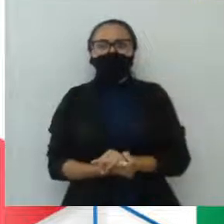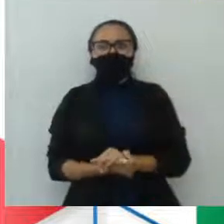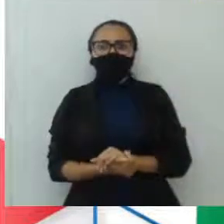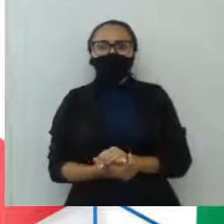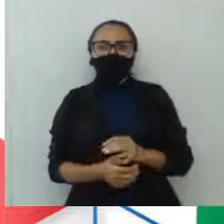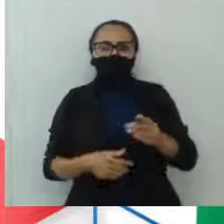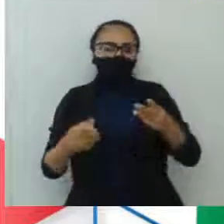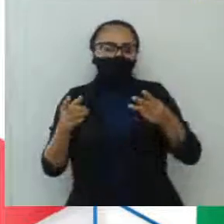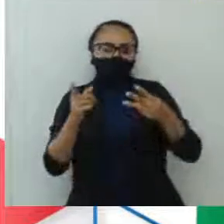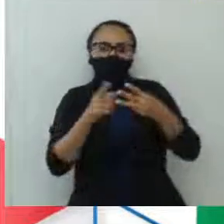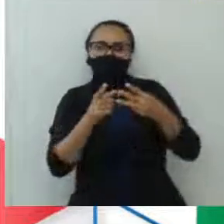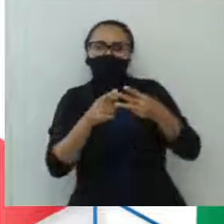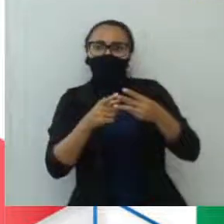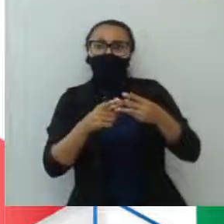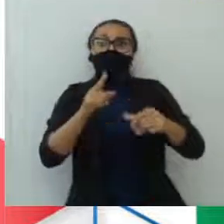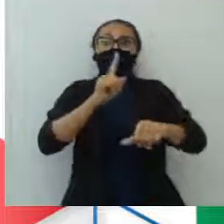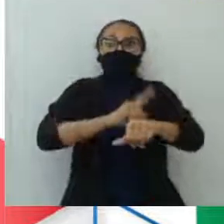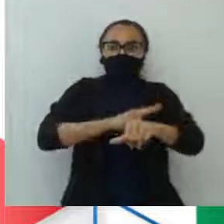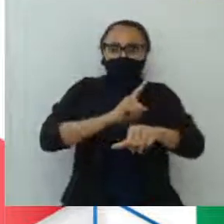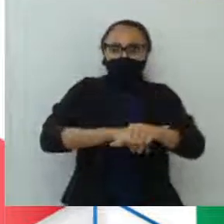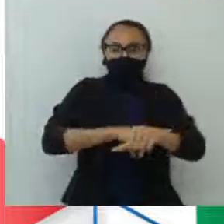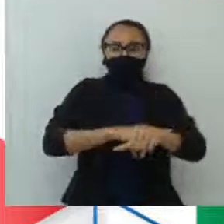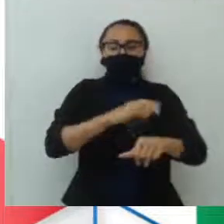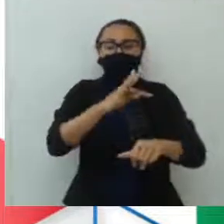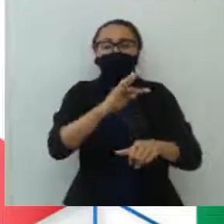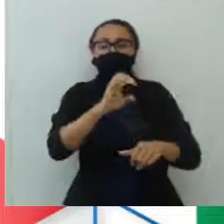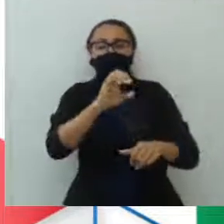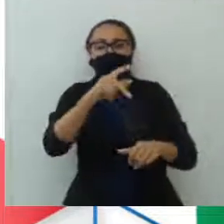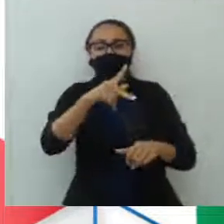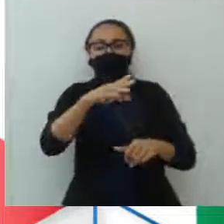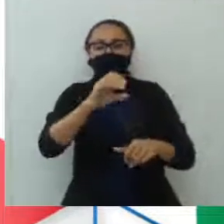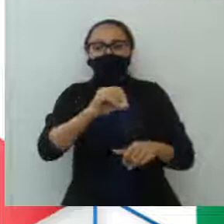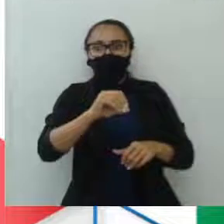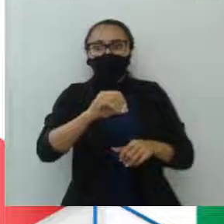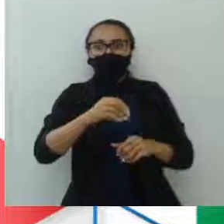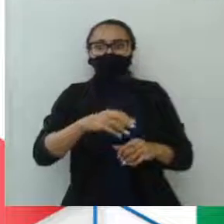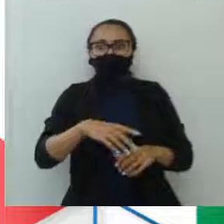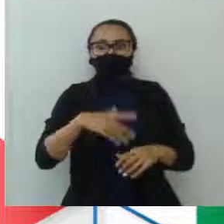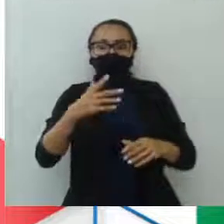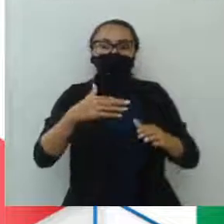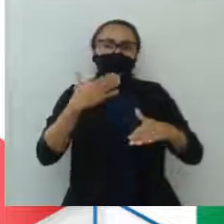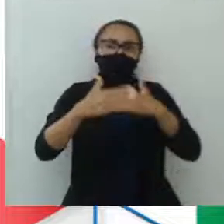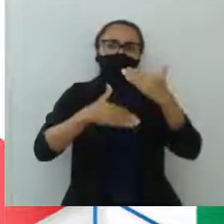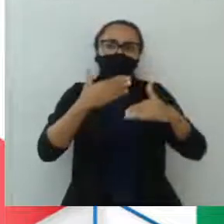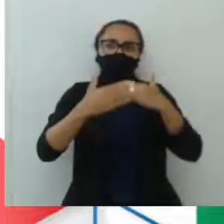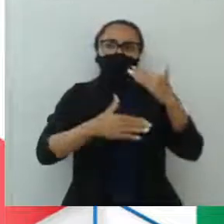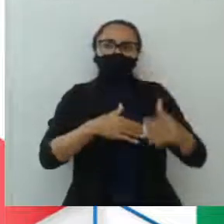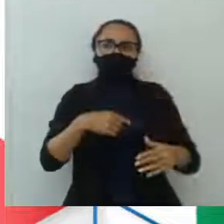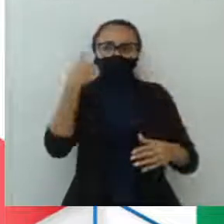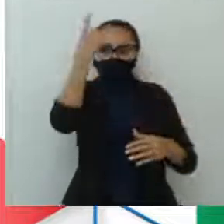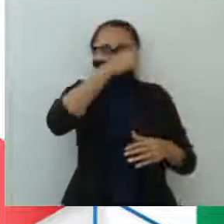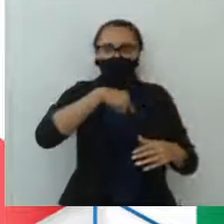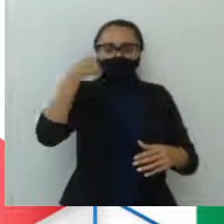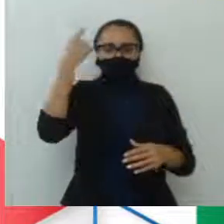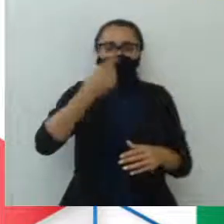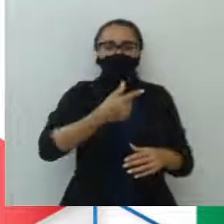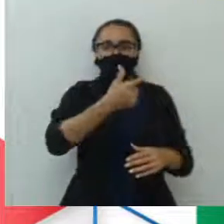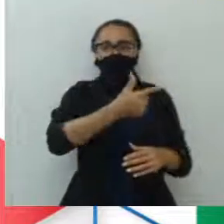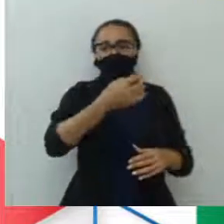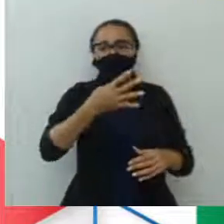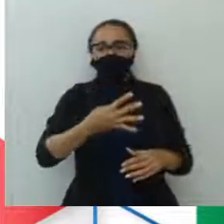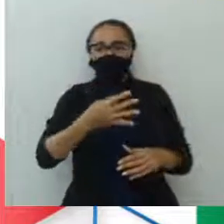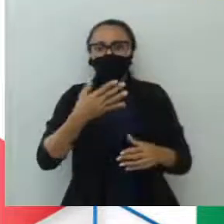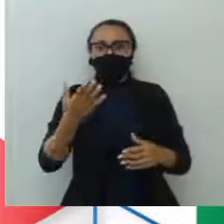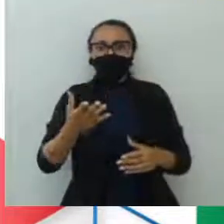clássica, tá? A unidade de tempo. Todos os acontecimentos têm que se desenrolar no espaço de 24 horas, mostrando que a ação